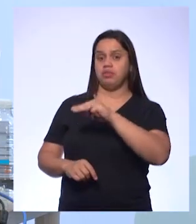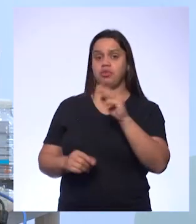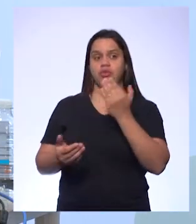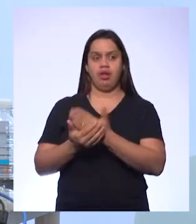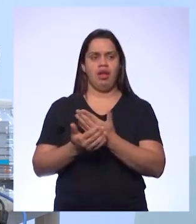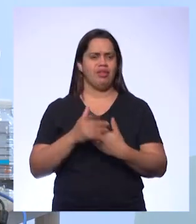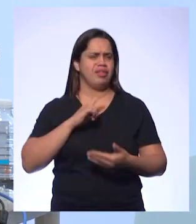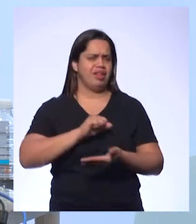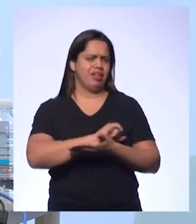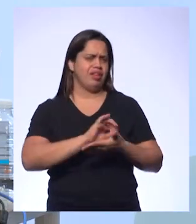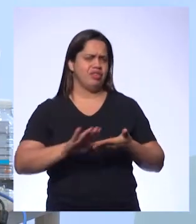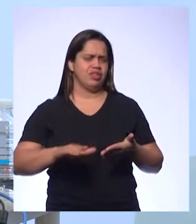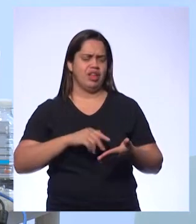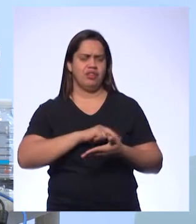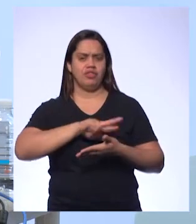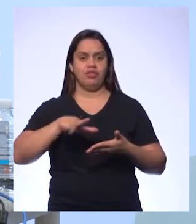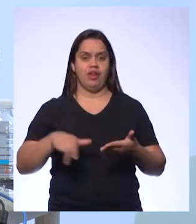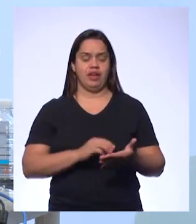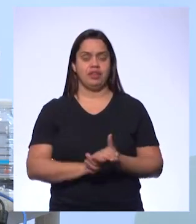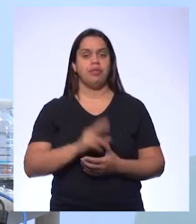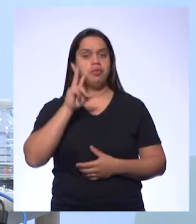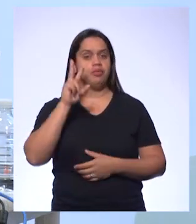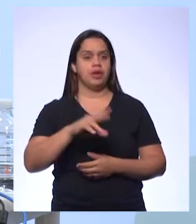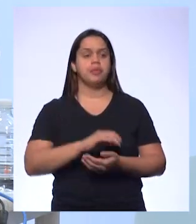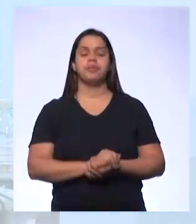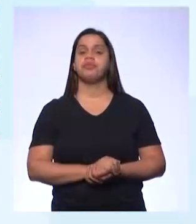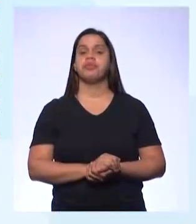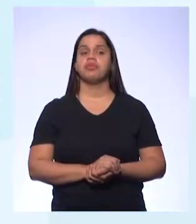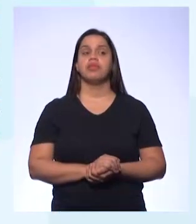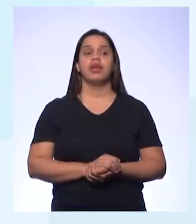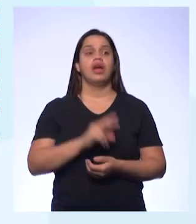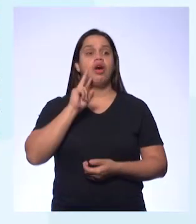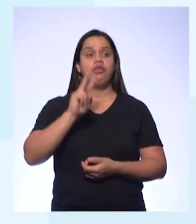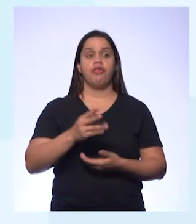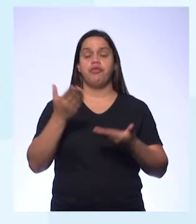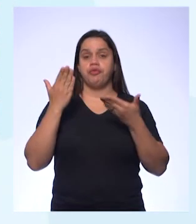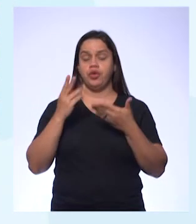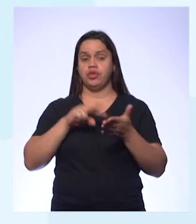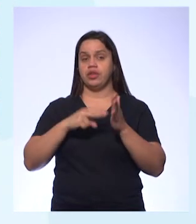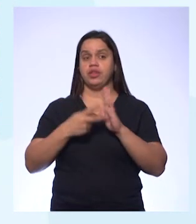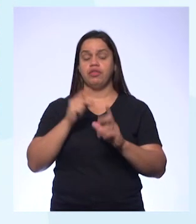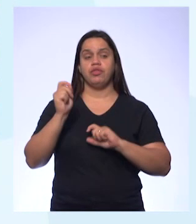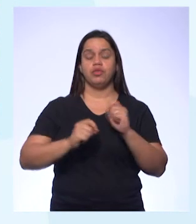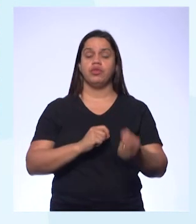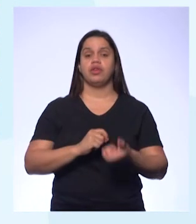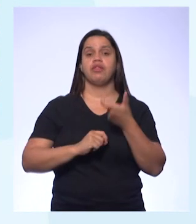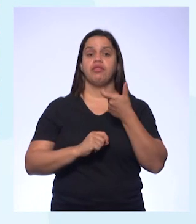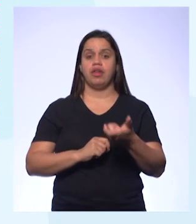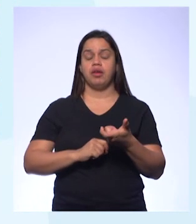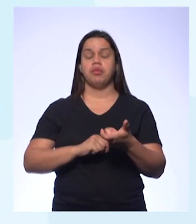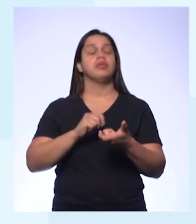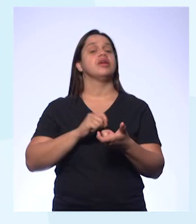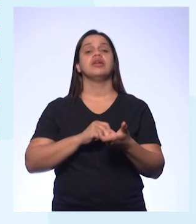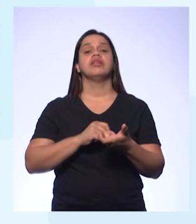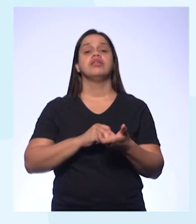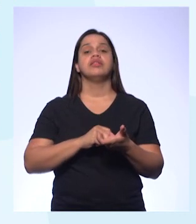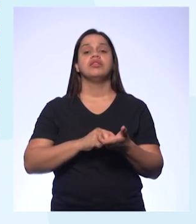tem um monte de exercício para fazer. Então, Nossa. seguinte, coloca na tela aí, verbete. O verbete enciclopédia, pode fechar o